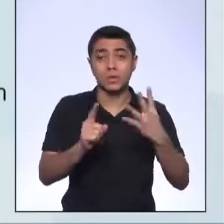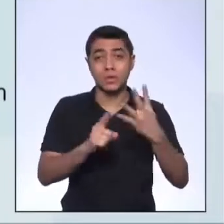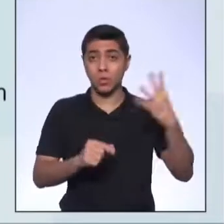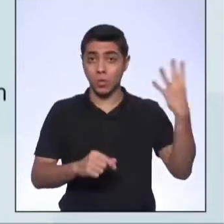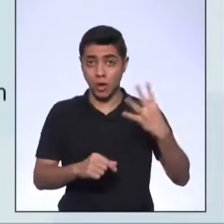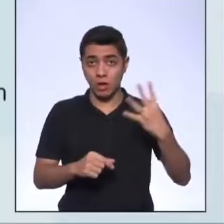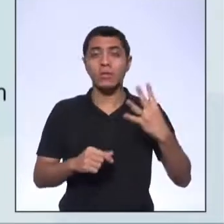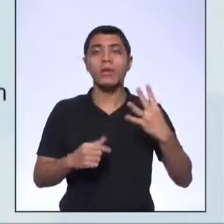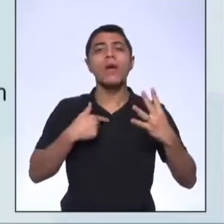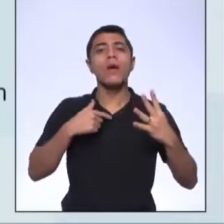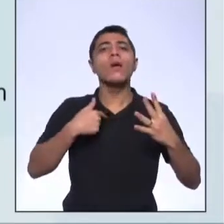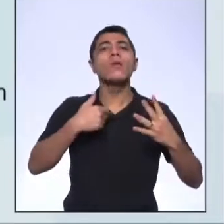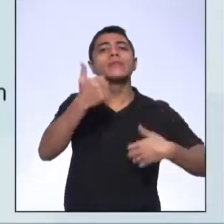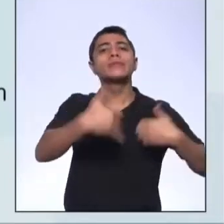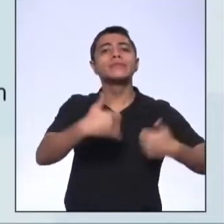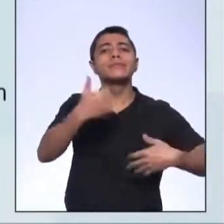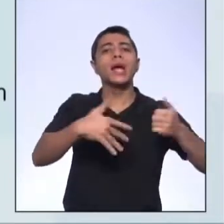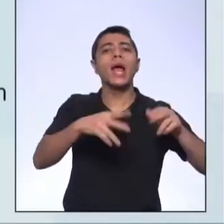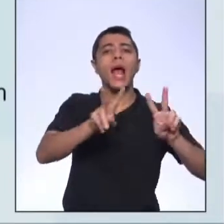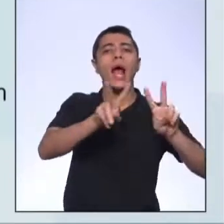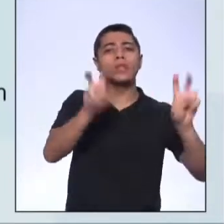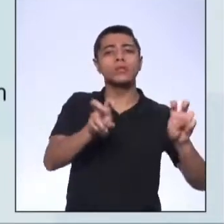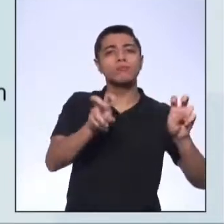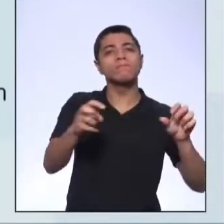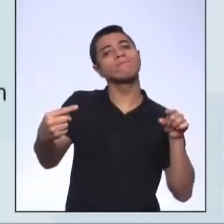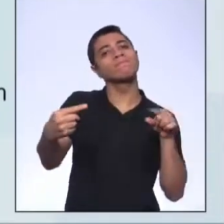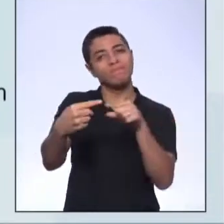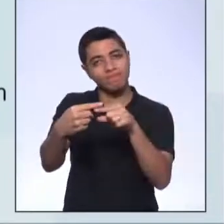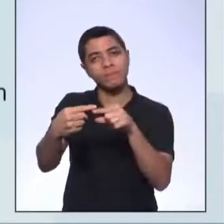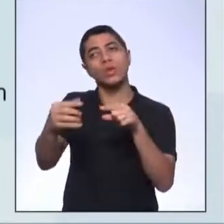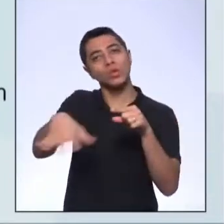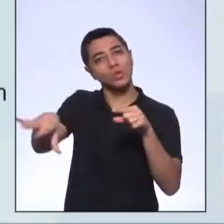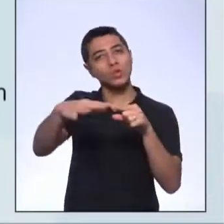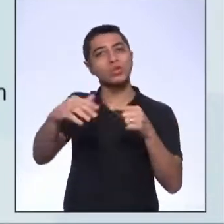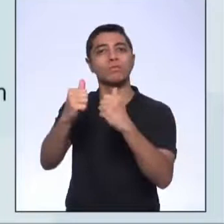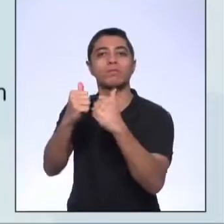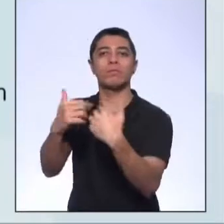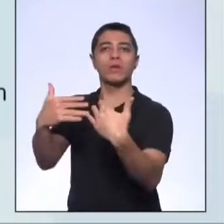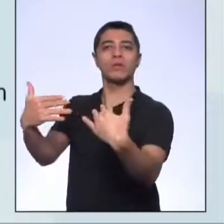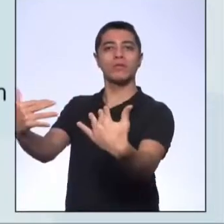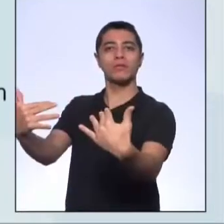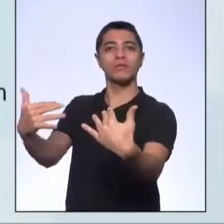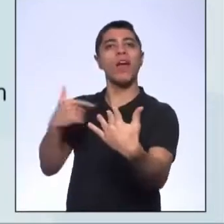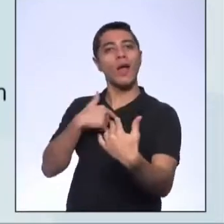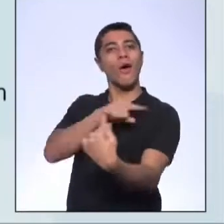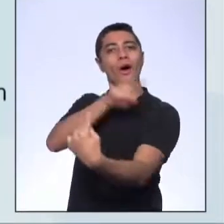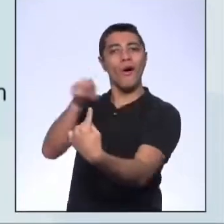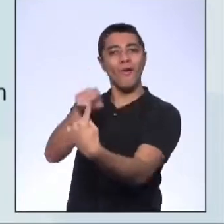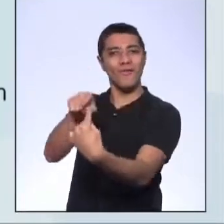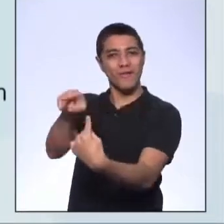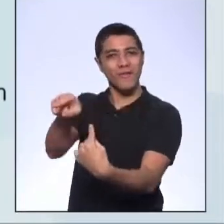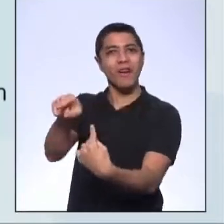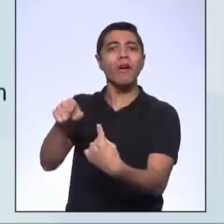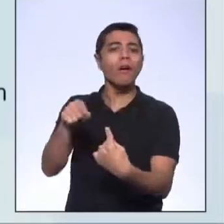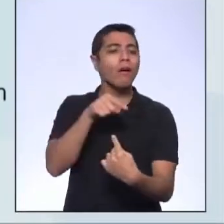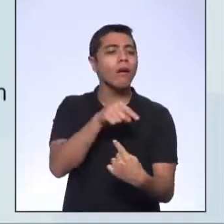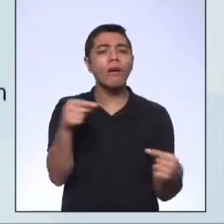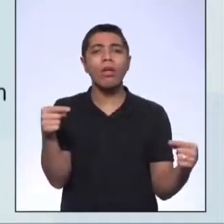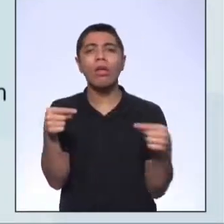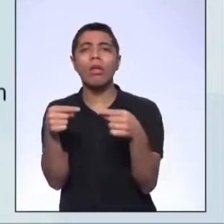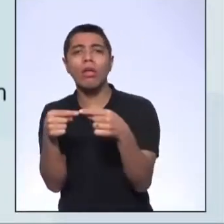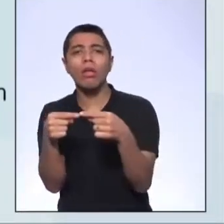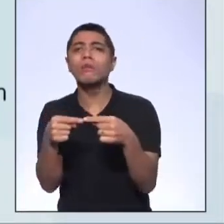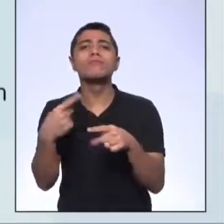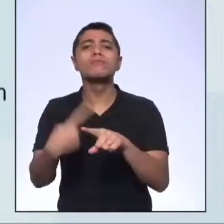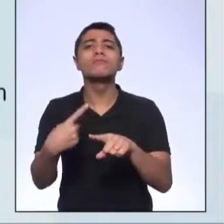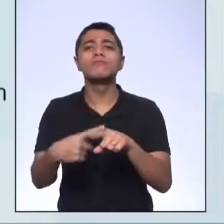ou seja né primeiro a gente vai relembrar lá né que a gente falou lá no começo dos elementos estruturantes do projeto né naquele que